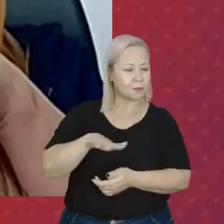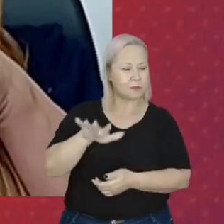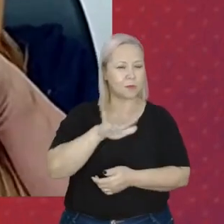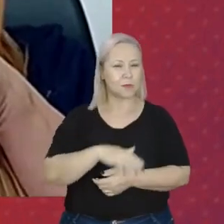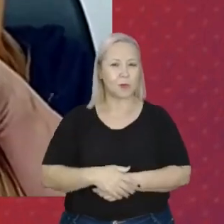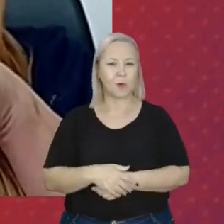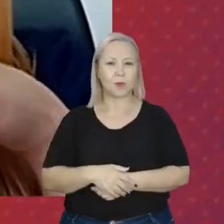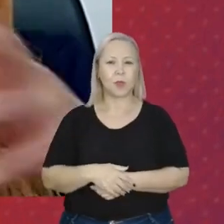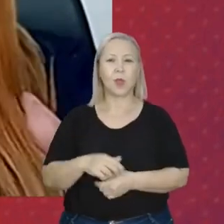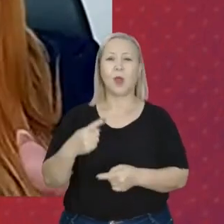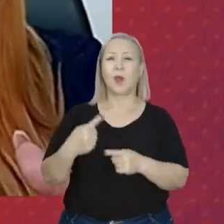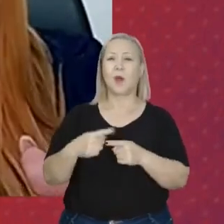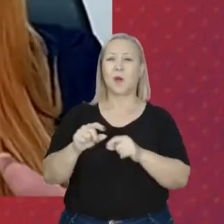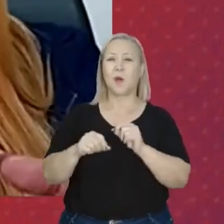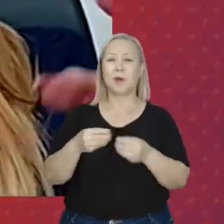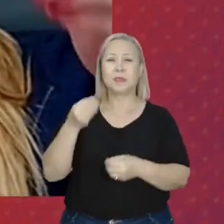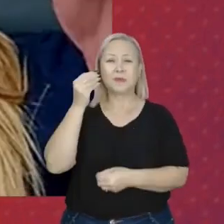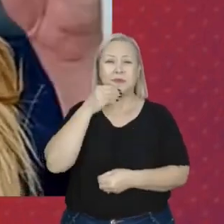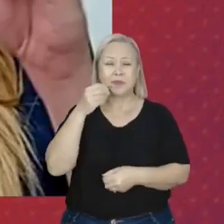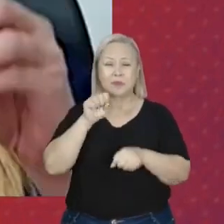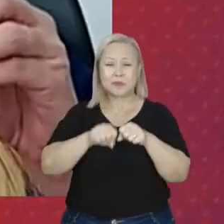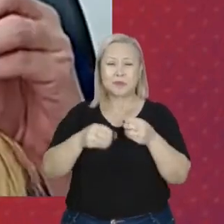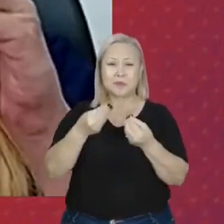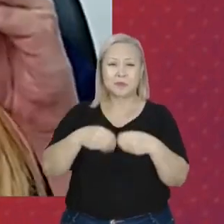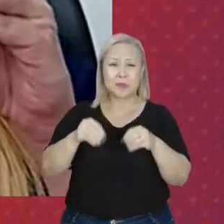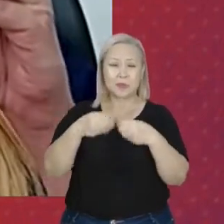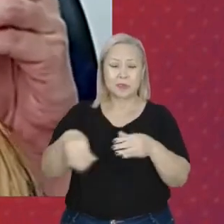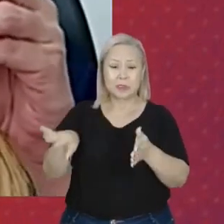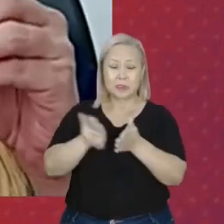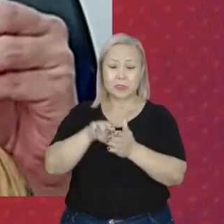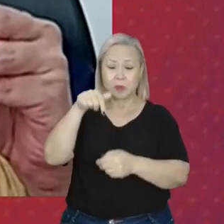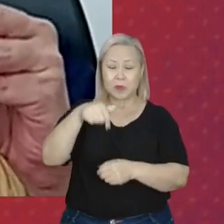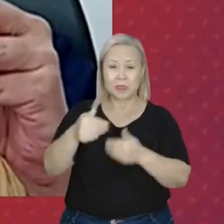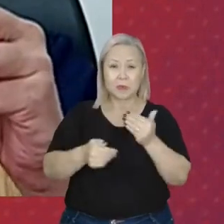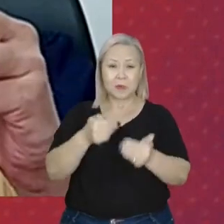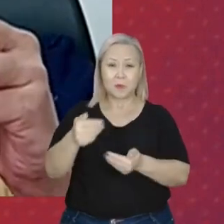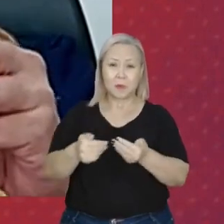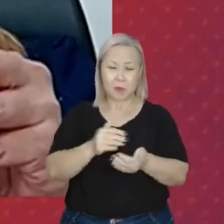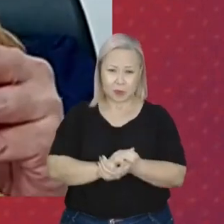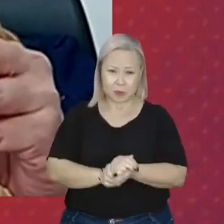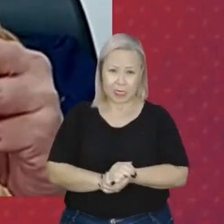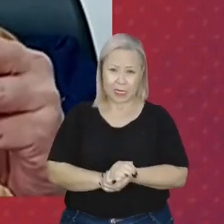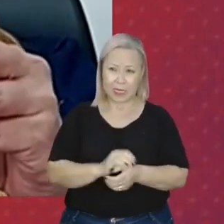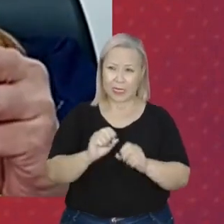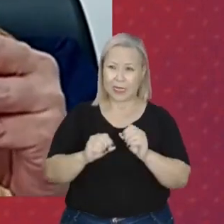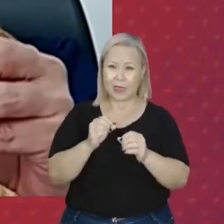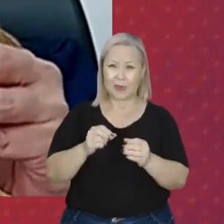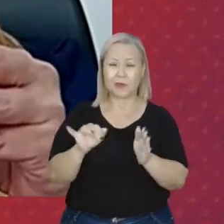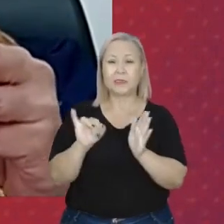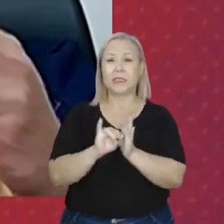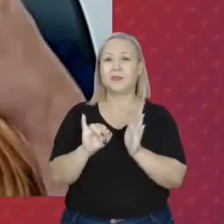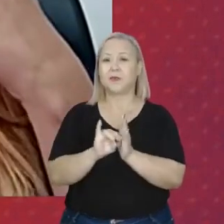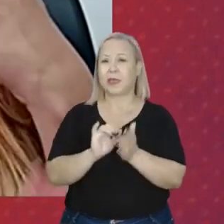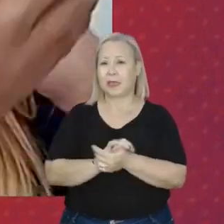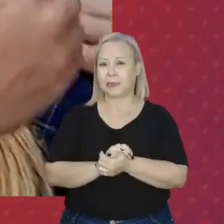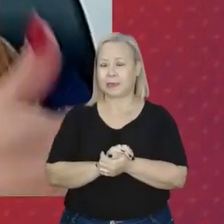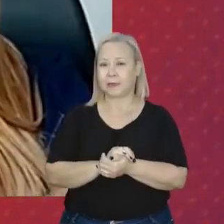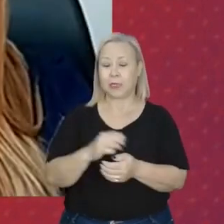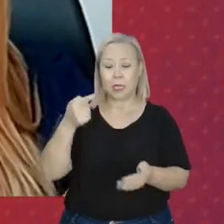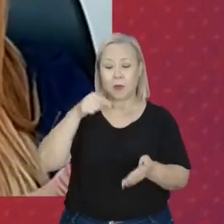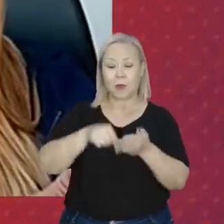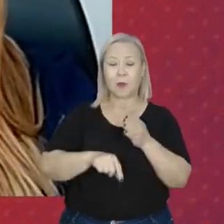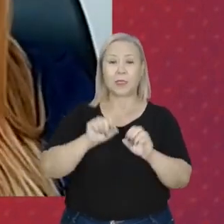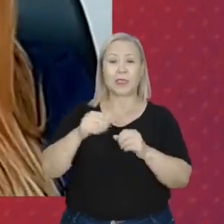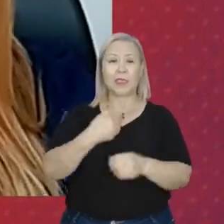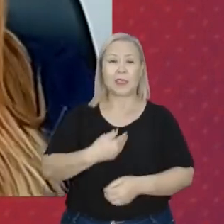um desmonte gigantesco. A gente chegou aqui, a gente está num processo de identificação e aprofundamento do que aquele